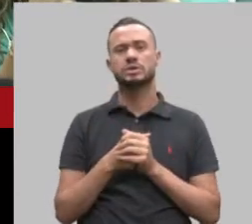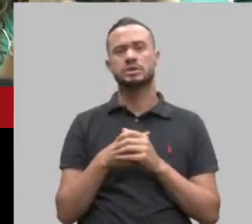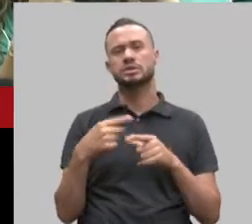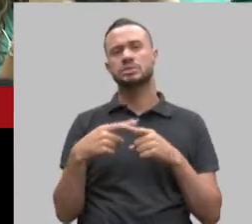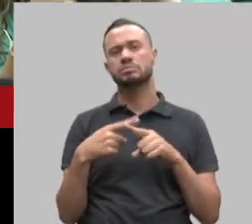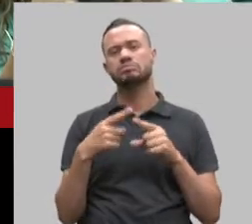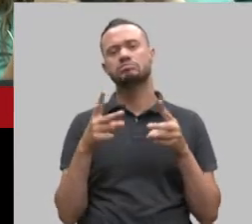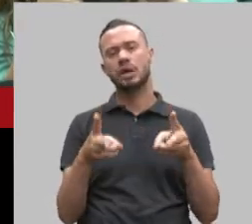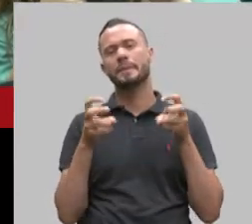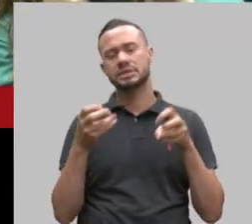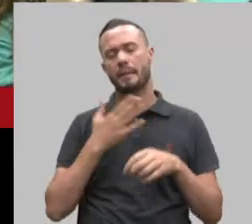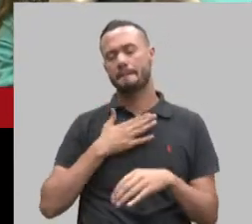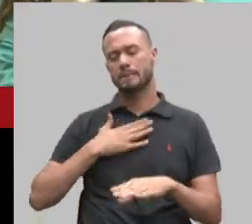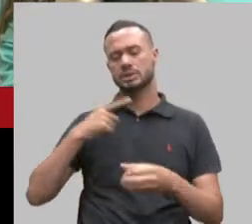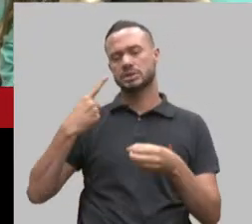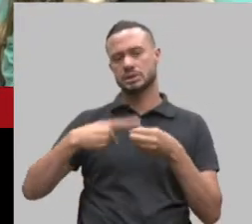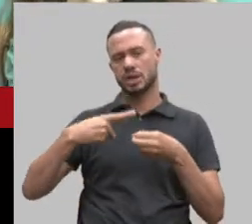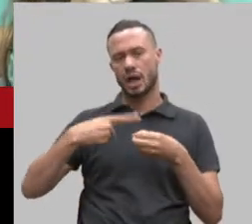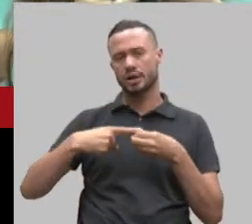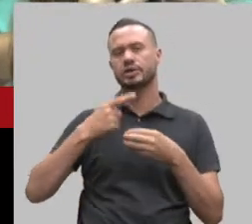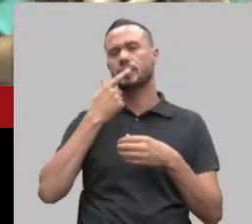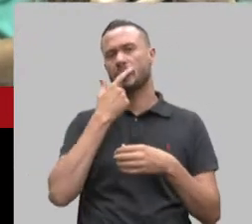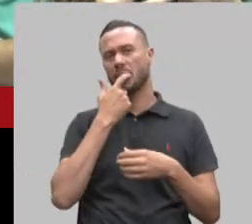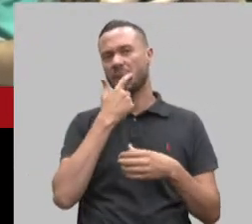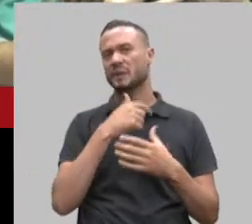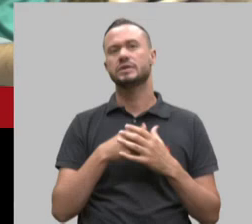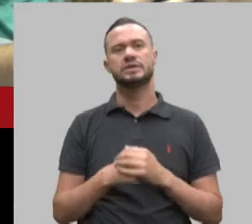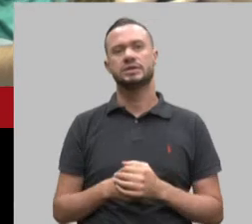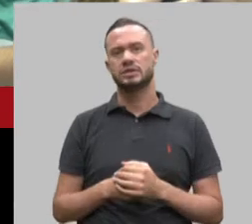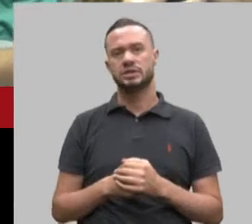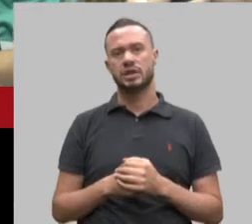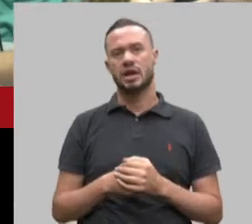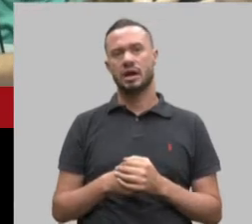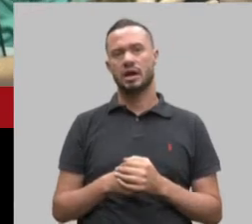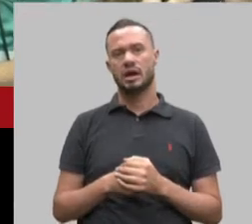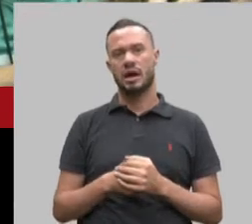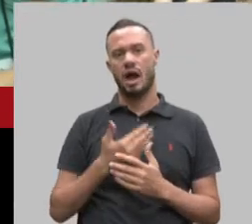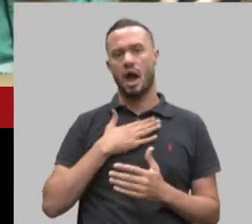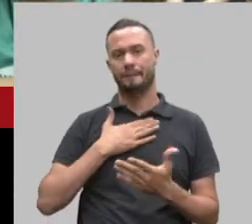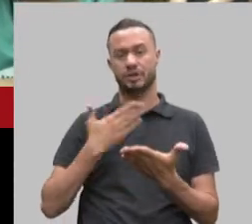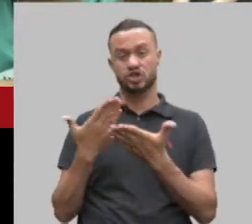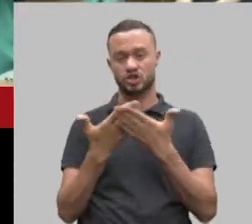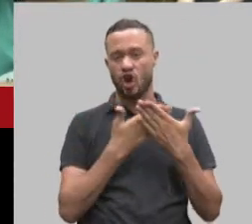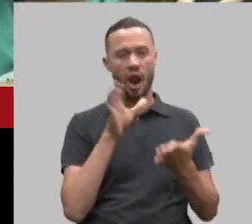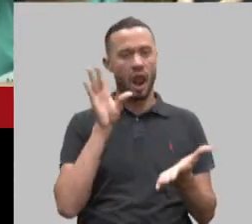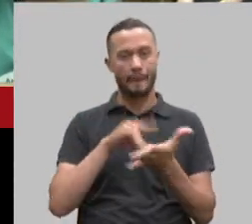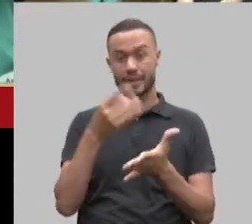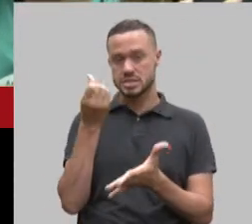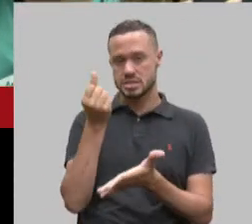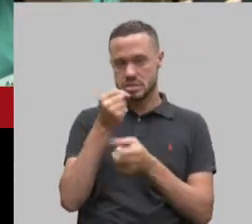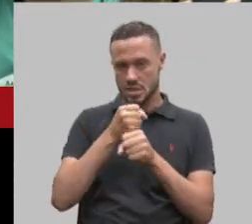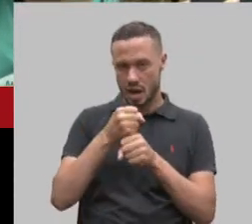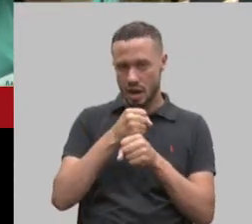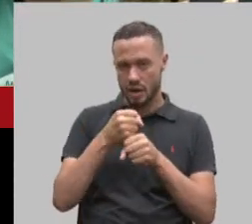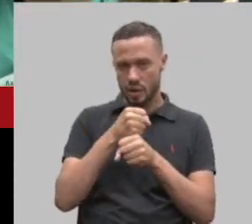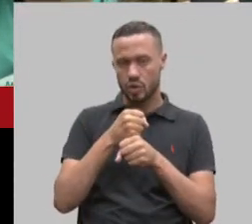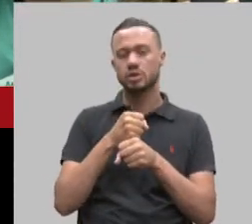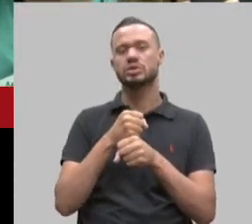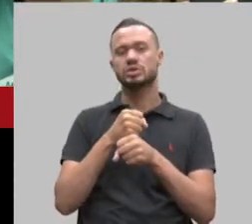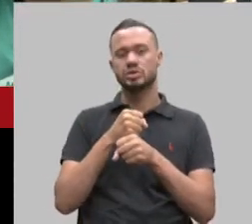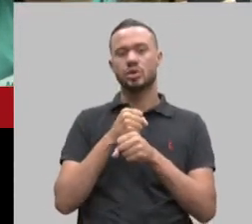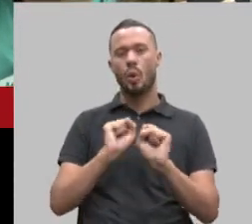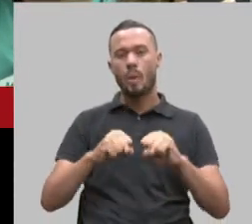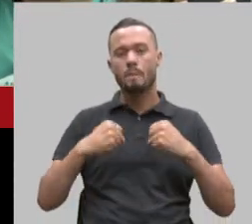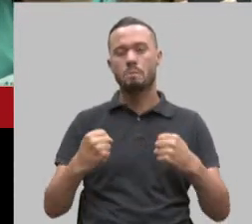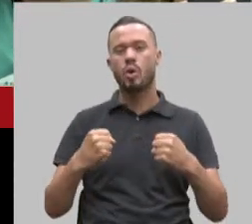cidade onde estud na mesma escola 6 anos e o Poder Legislativo ele tem